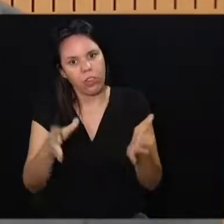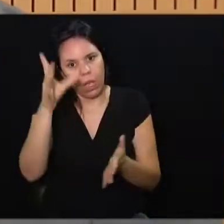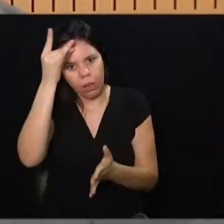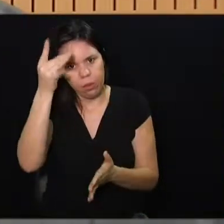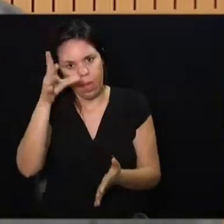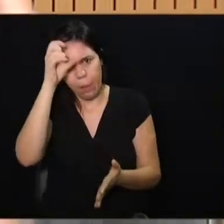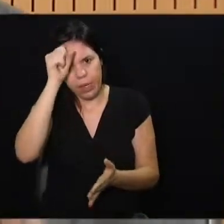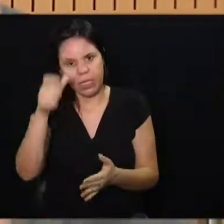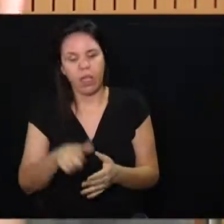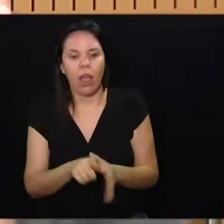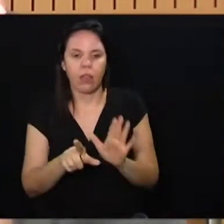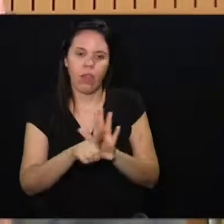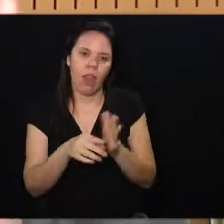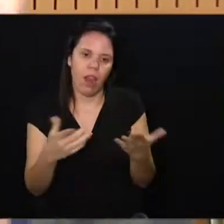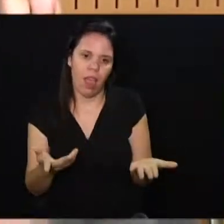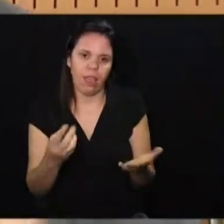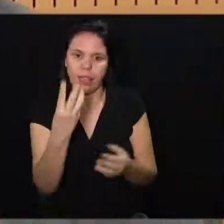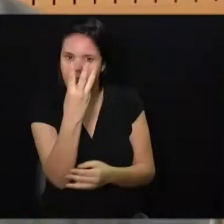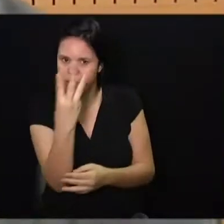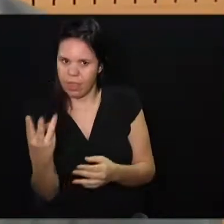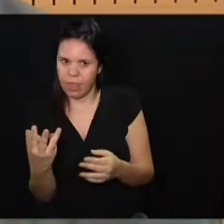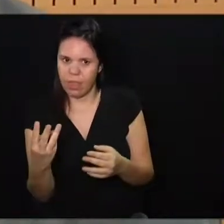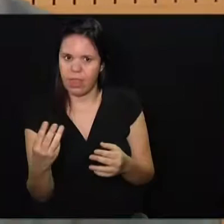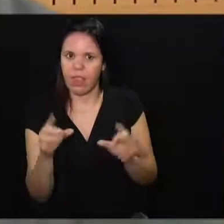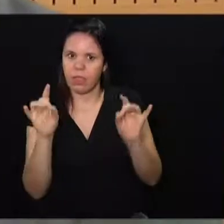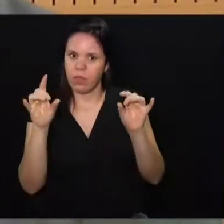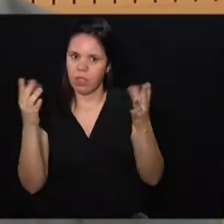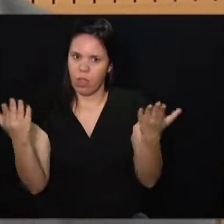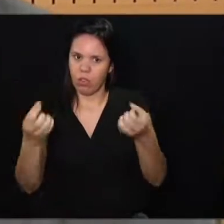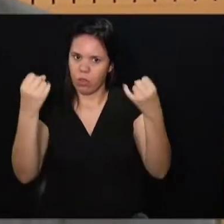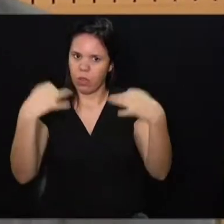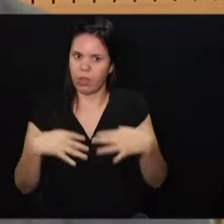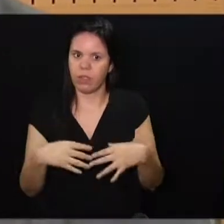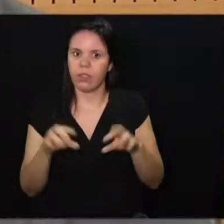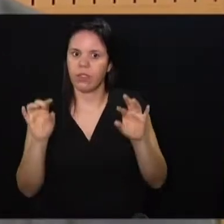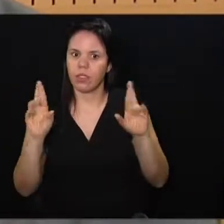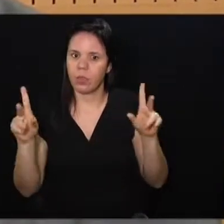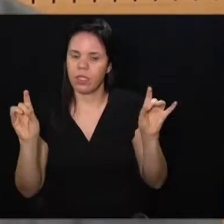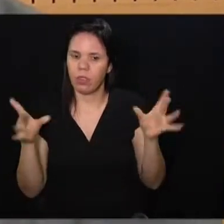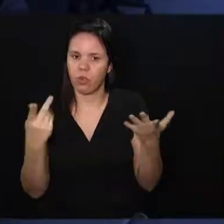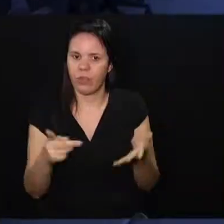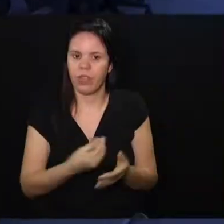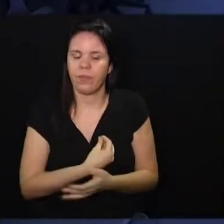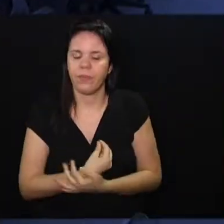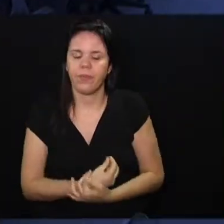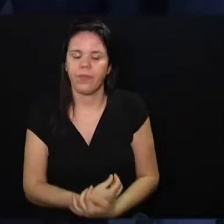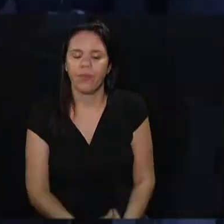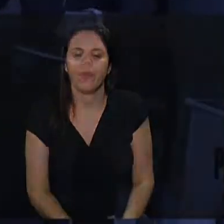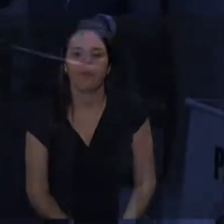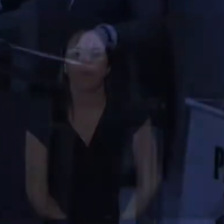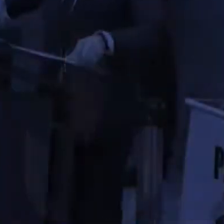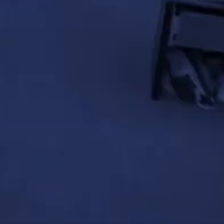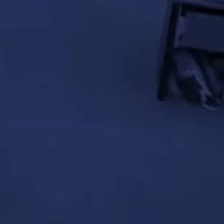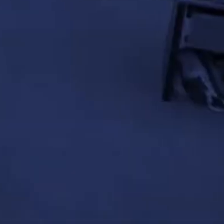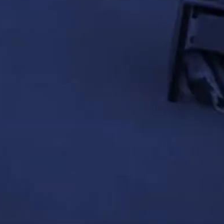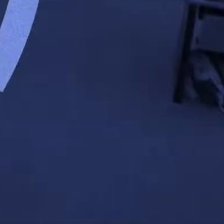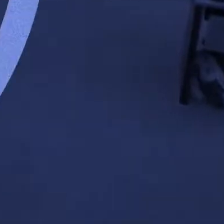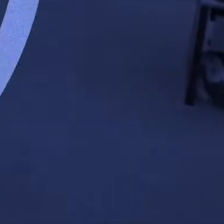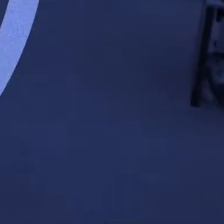aprendizado. Então, são esses 3 aí segredinhos que nós vamos comentar hoje e que faz uma grande diferença na sua vida também.